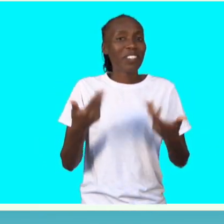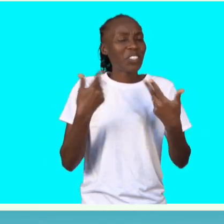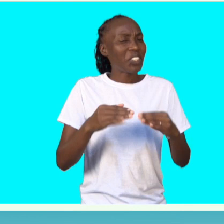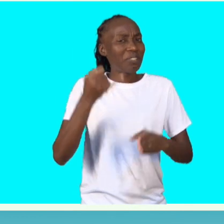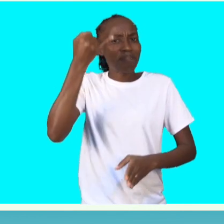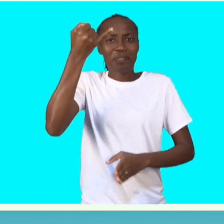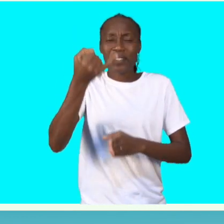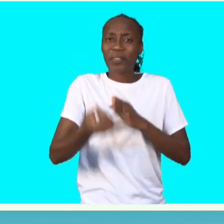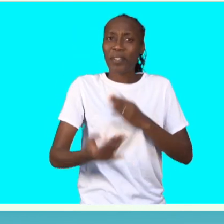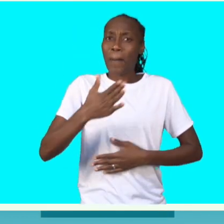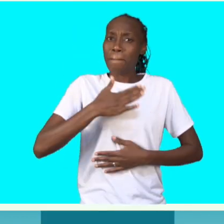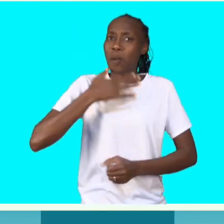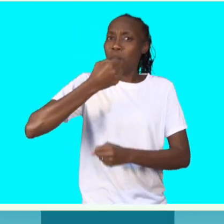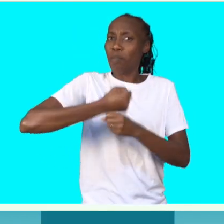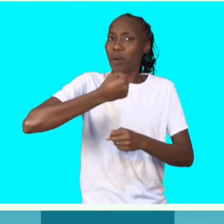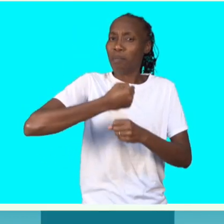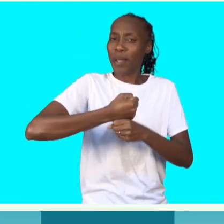Concluído o meu trabalho.